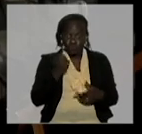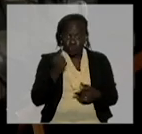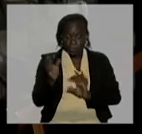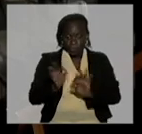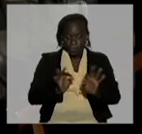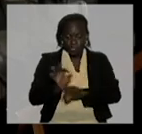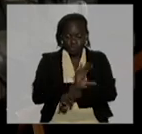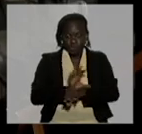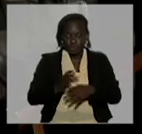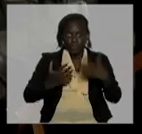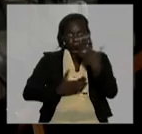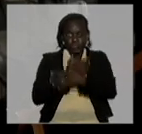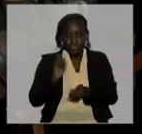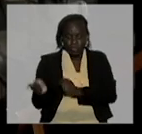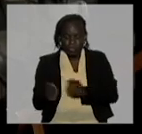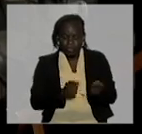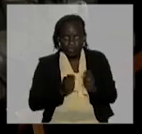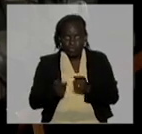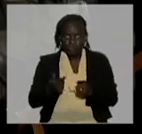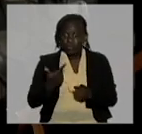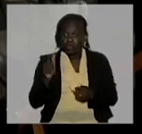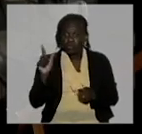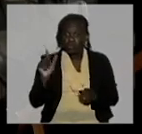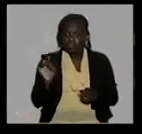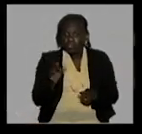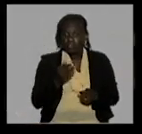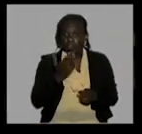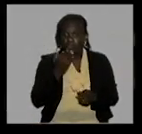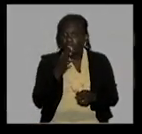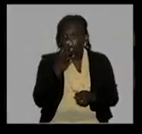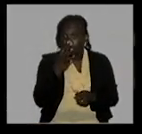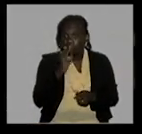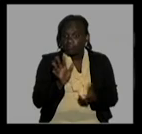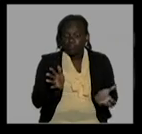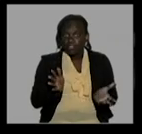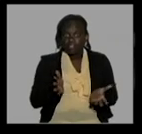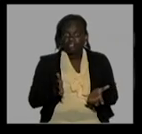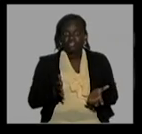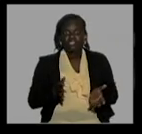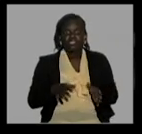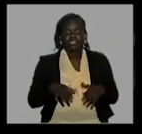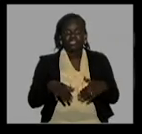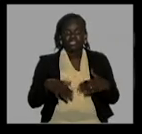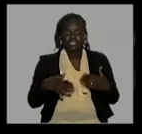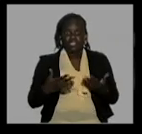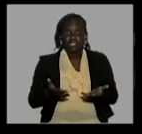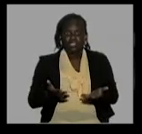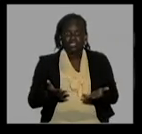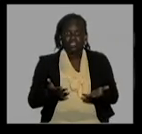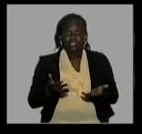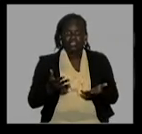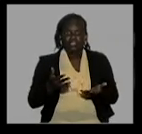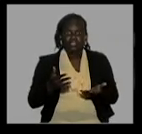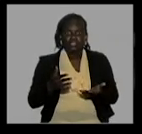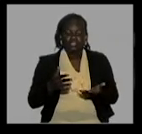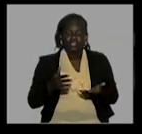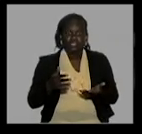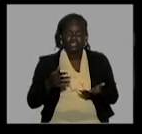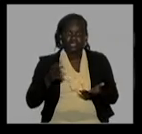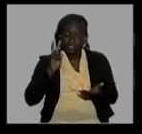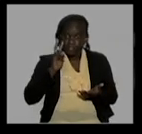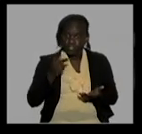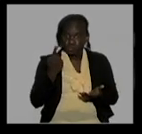enquanto um estava ali produzindo cultura, o outro estava se alimentando, assim, né.